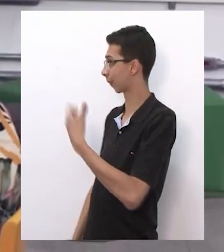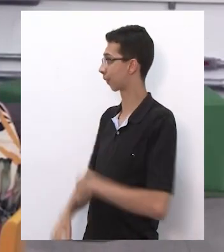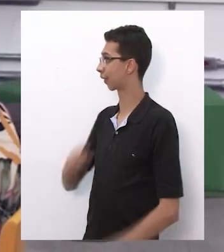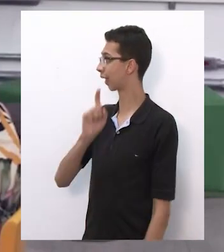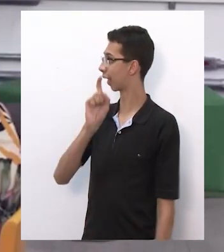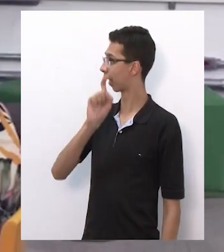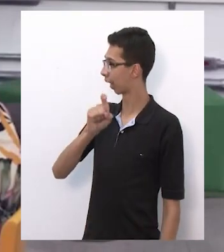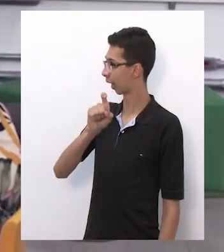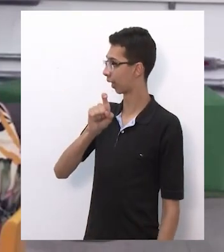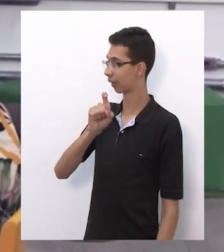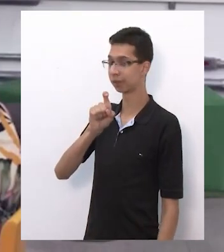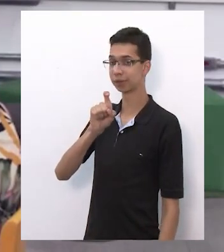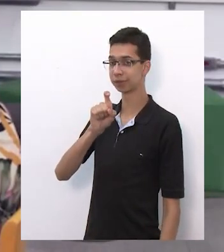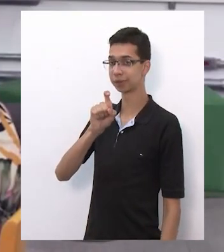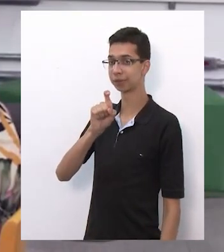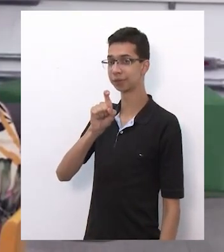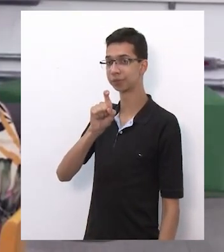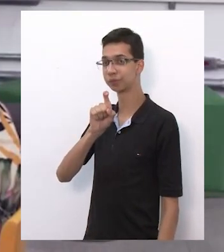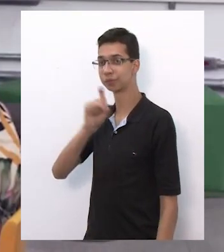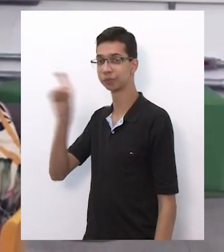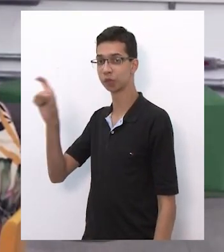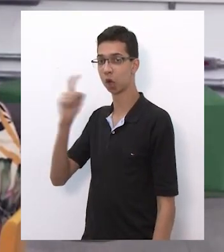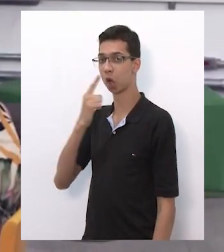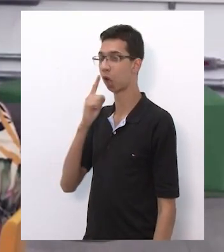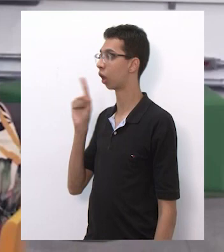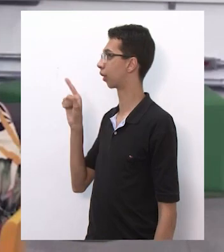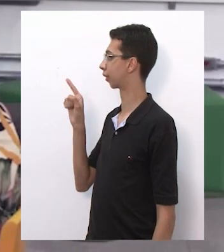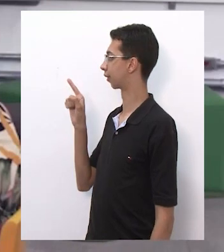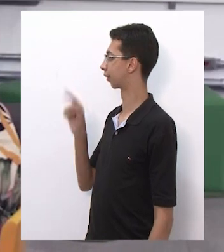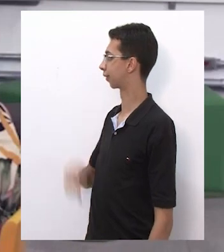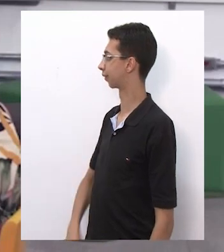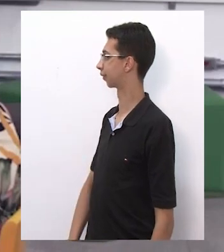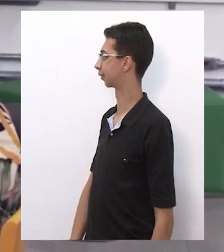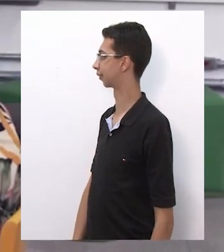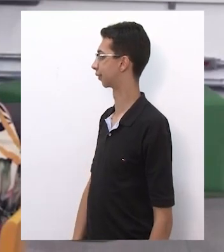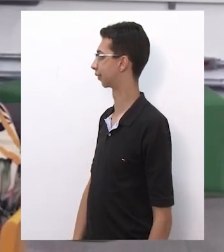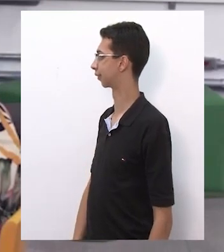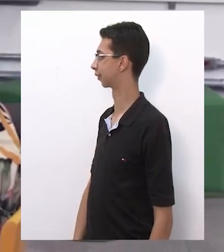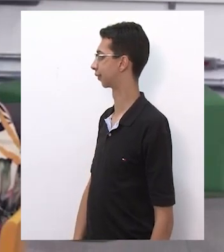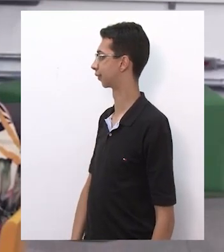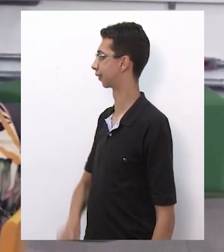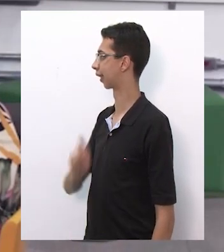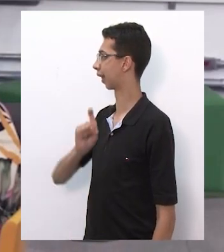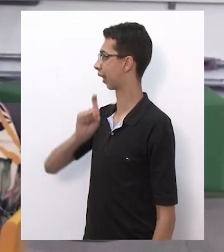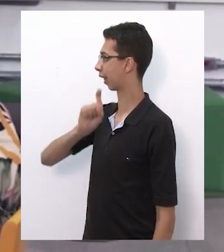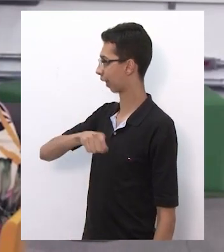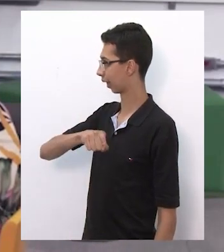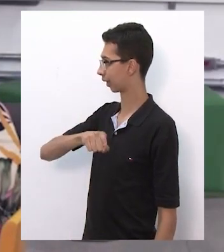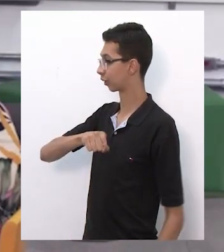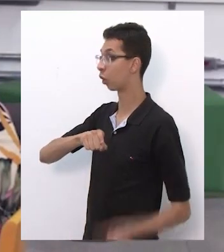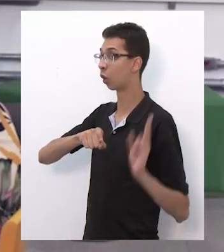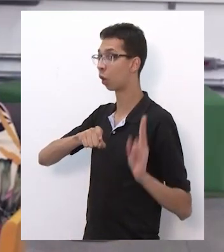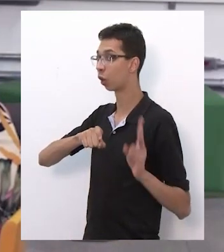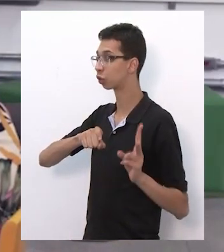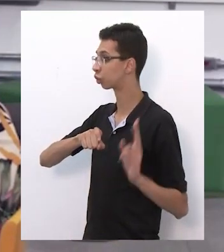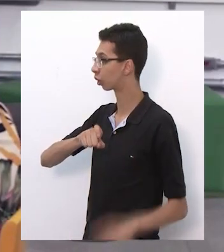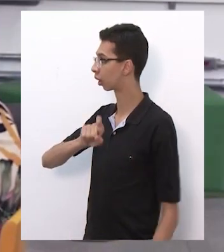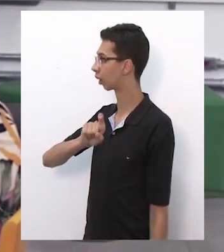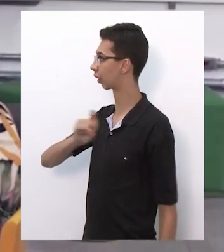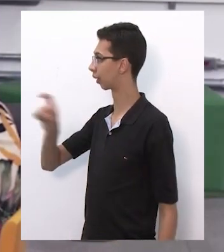segura e joga ela para o lado aqui, ó. Ela está aqui, clica em cima com o mouse, segura e joga para